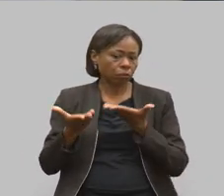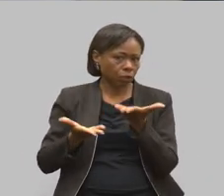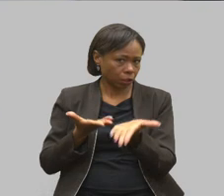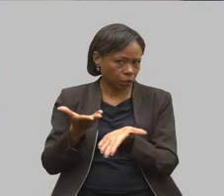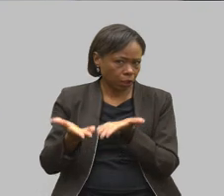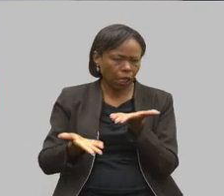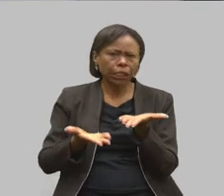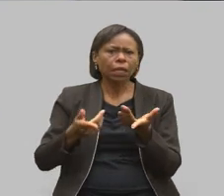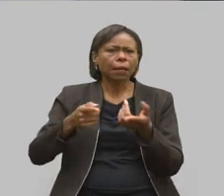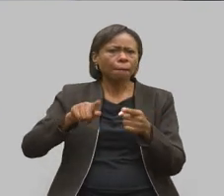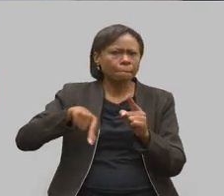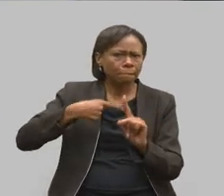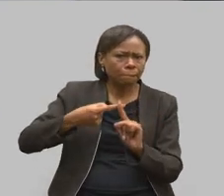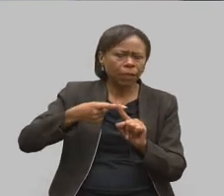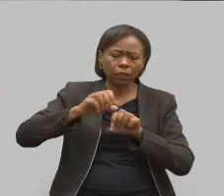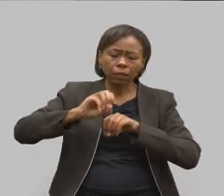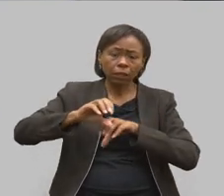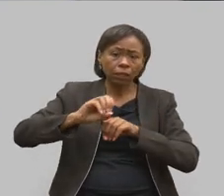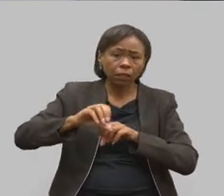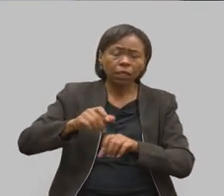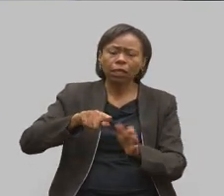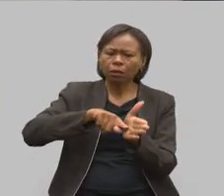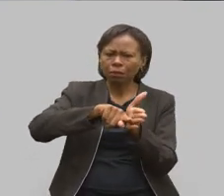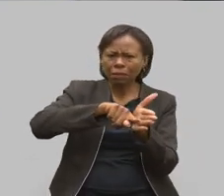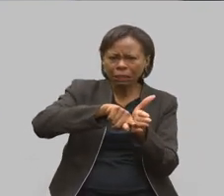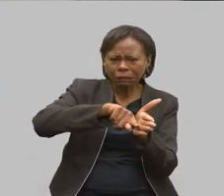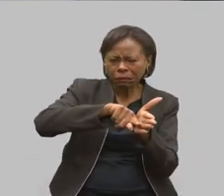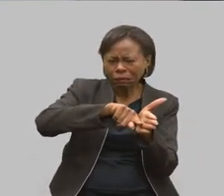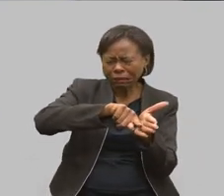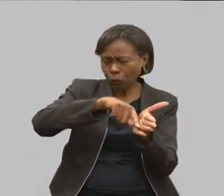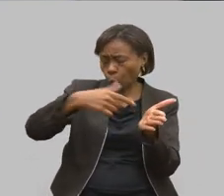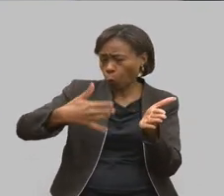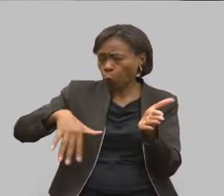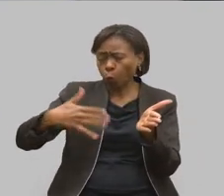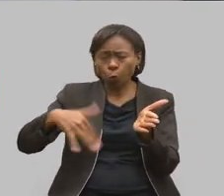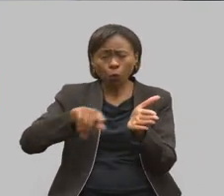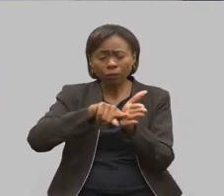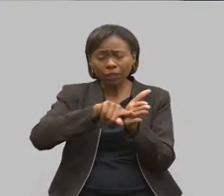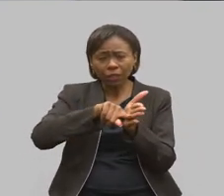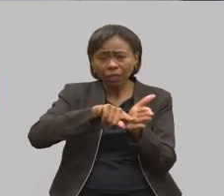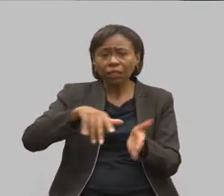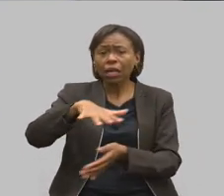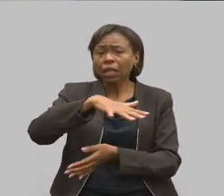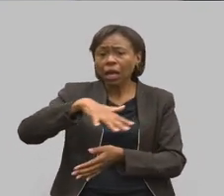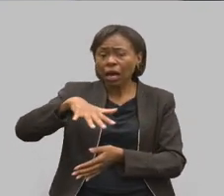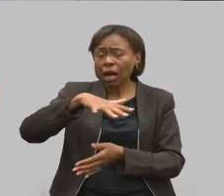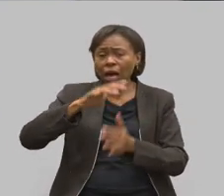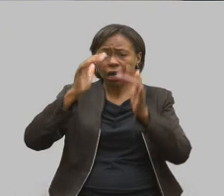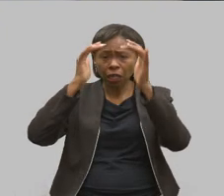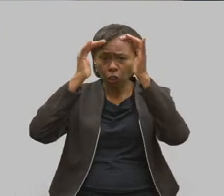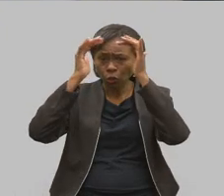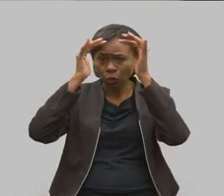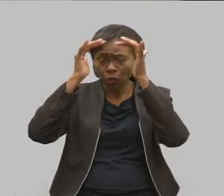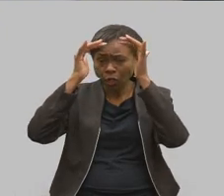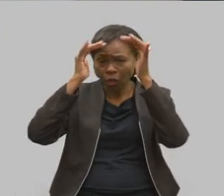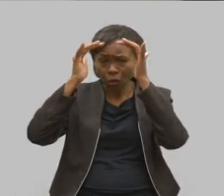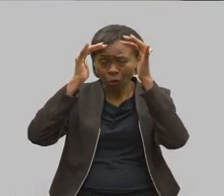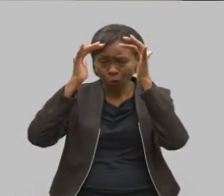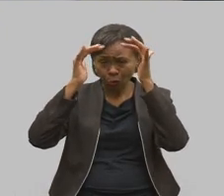ensino pesquisa extensão muita pesquisa na área de neuro desenvolvimento